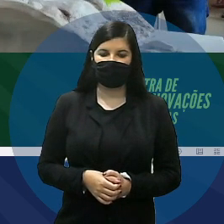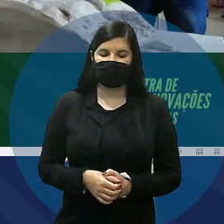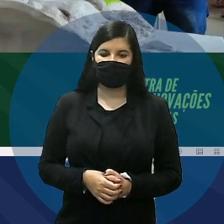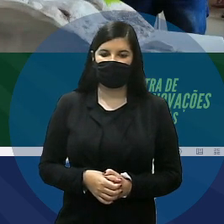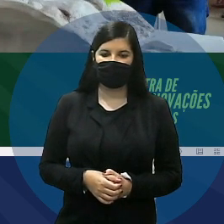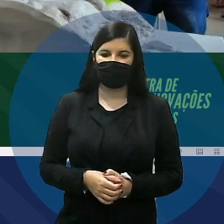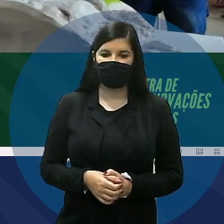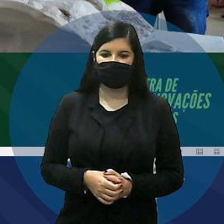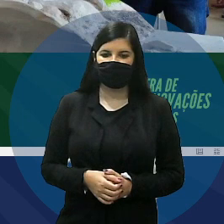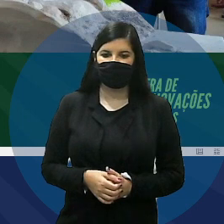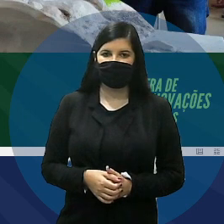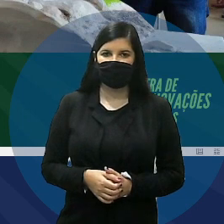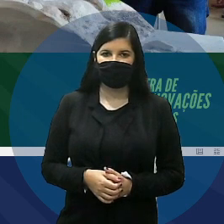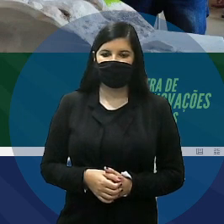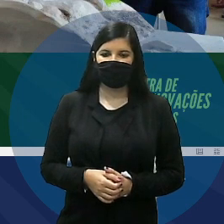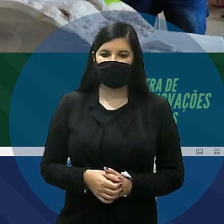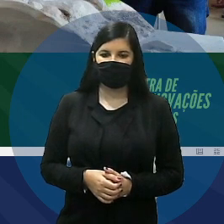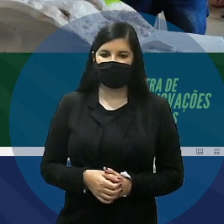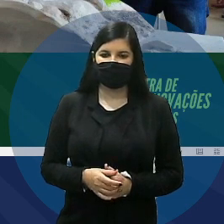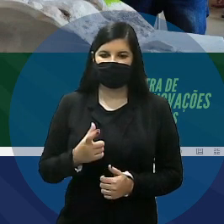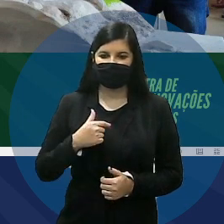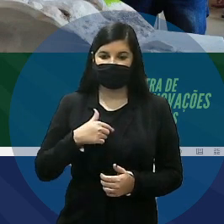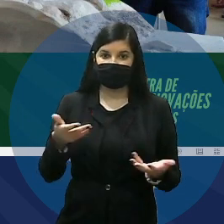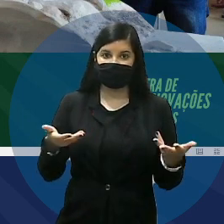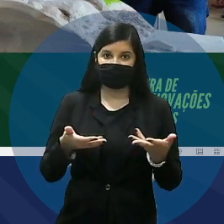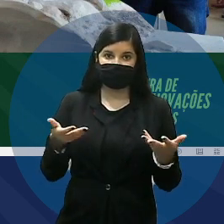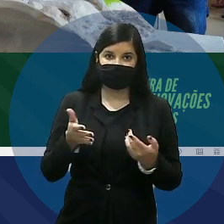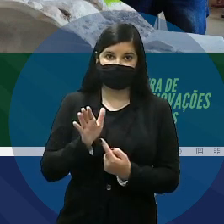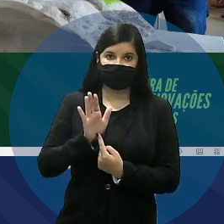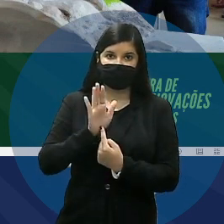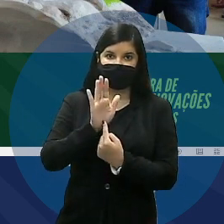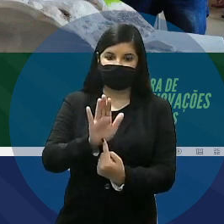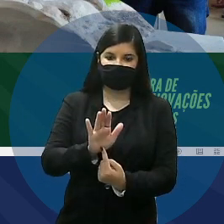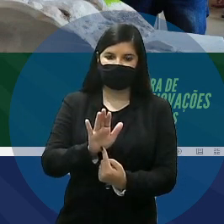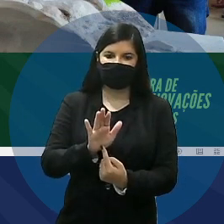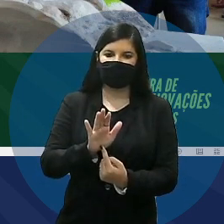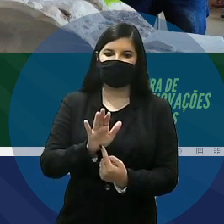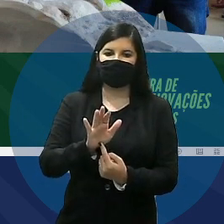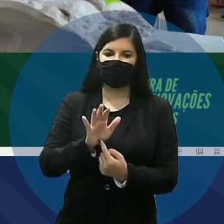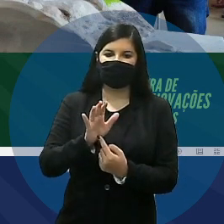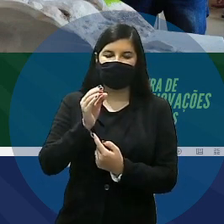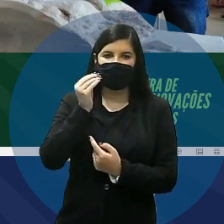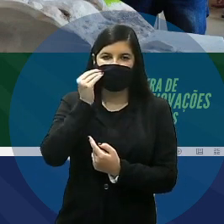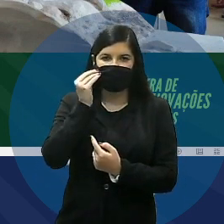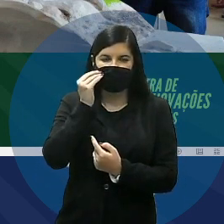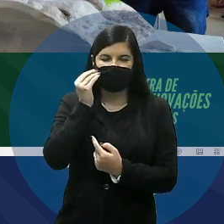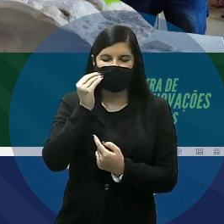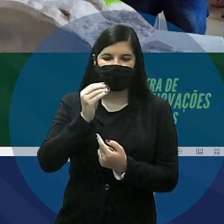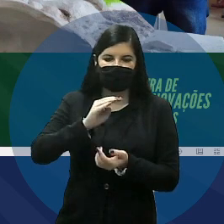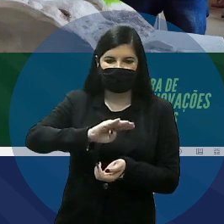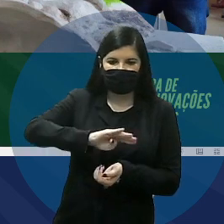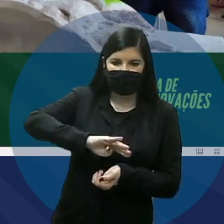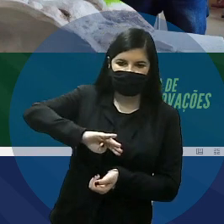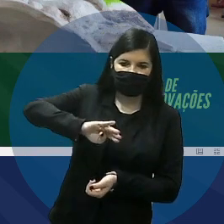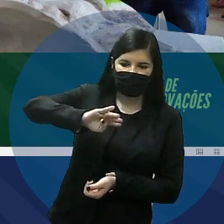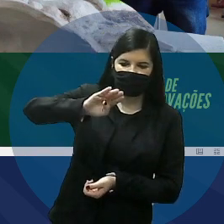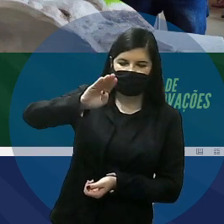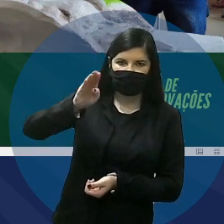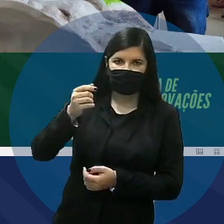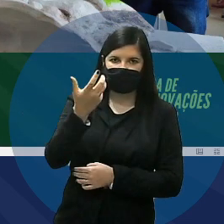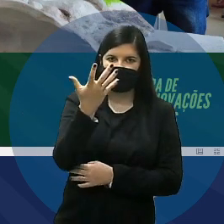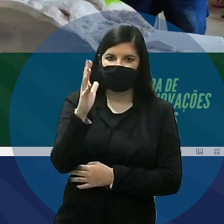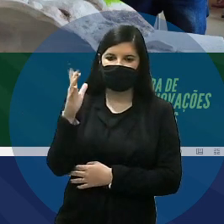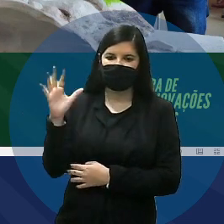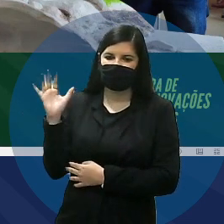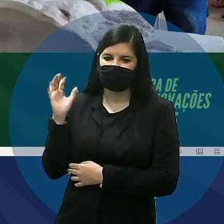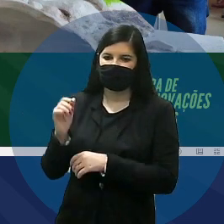Mas isso. Já nesse momento, a textura, o relevo, as formas do relevo, a vegetação, o